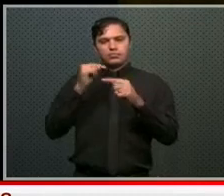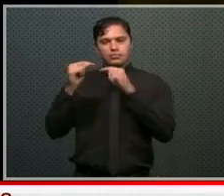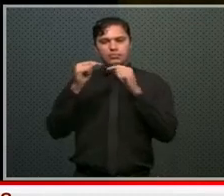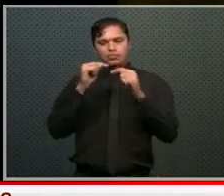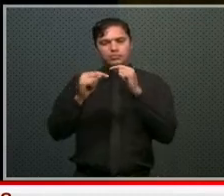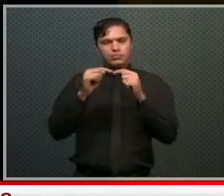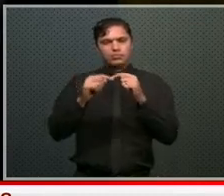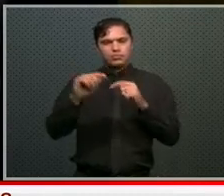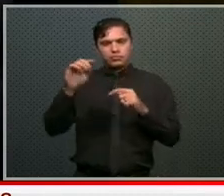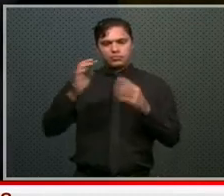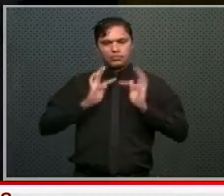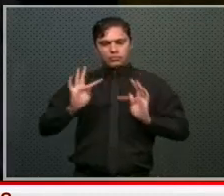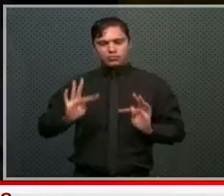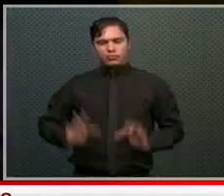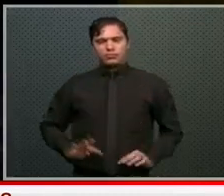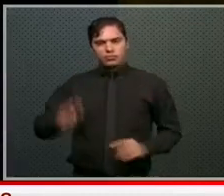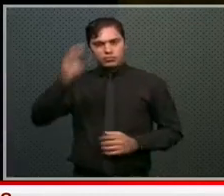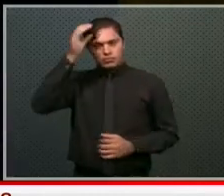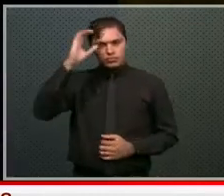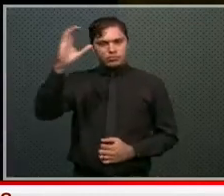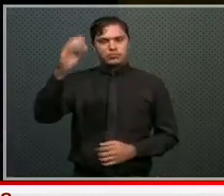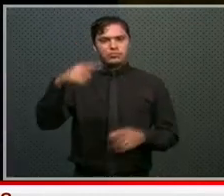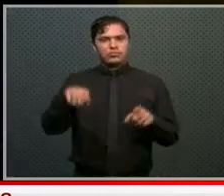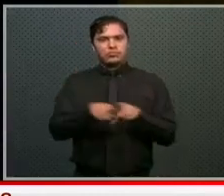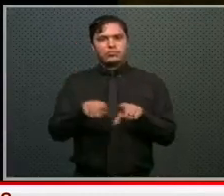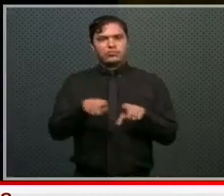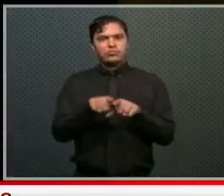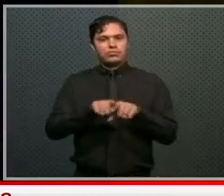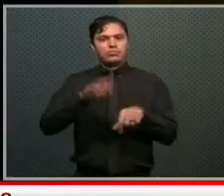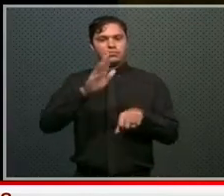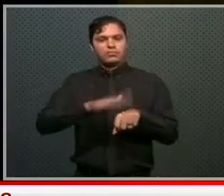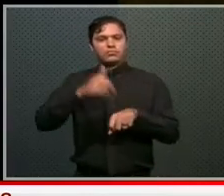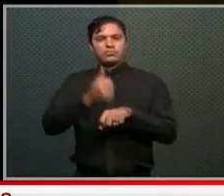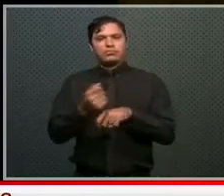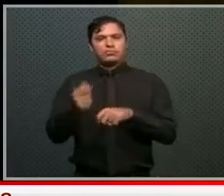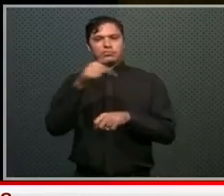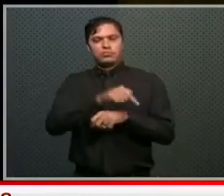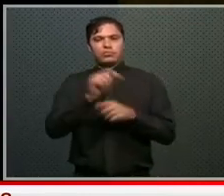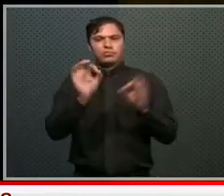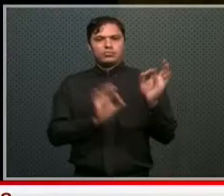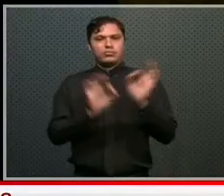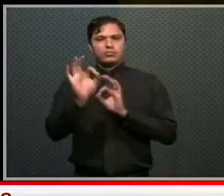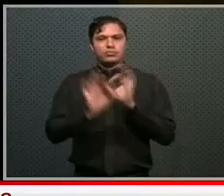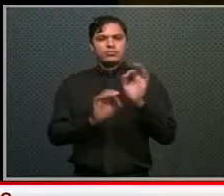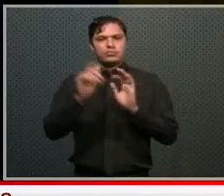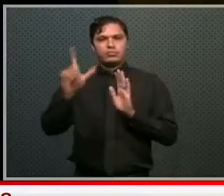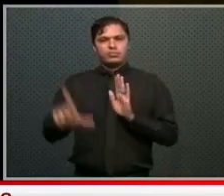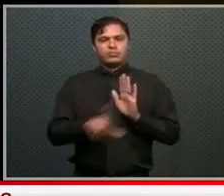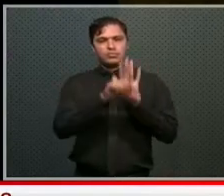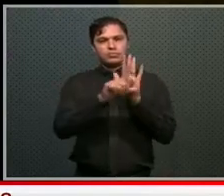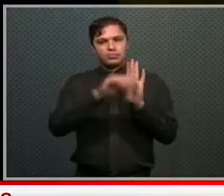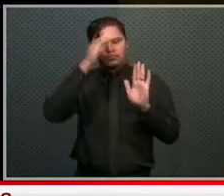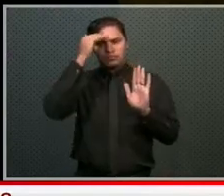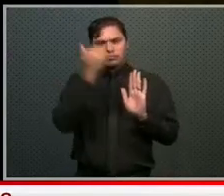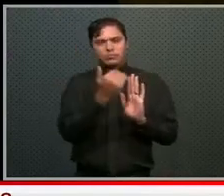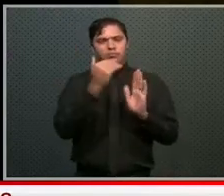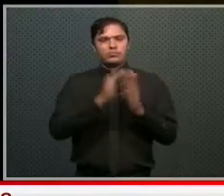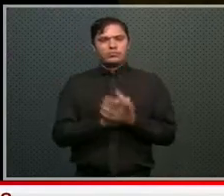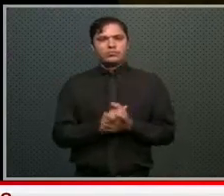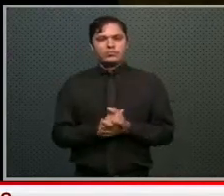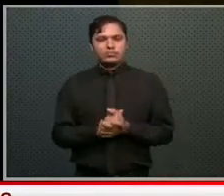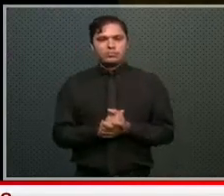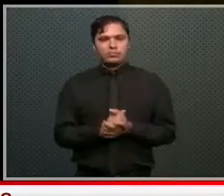científico mas também as melhorias do que tem estabelecido de legislação a cumprirmos